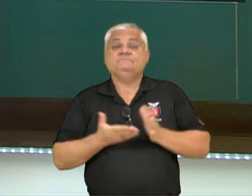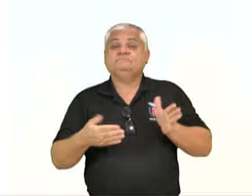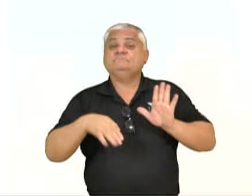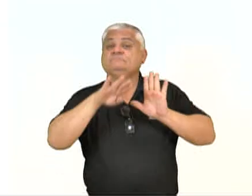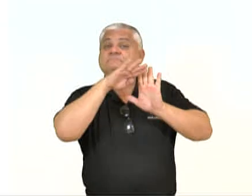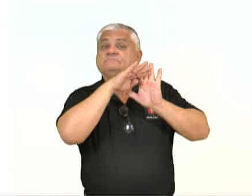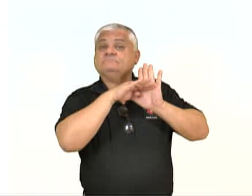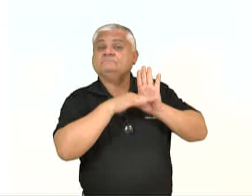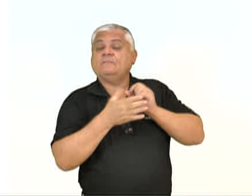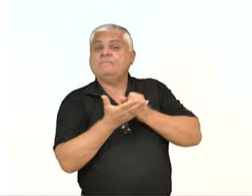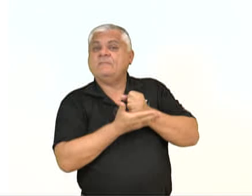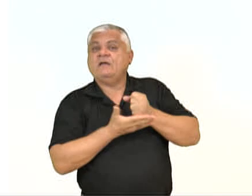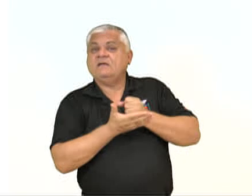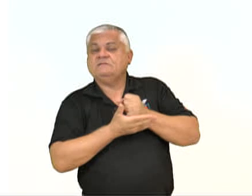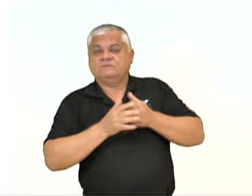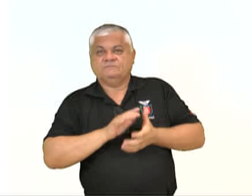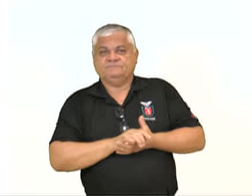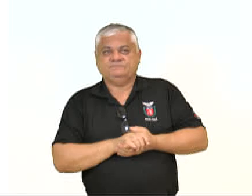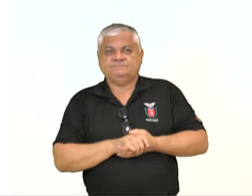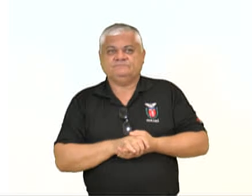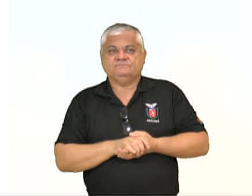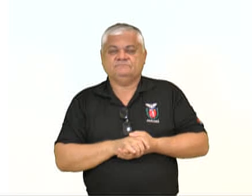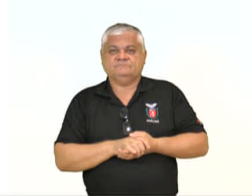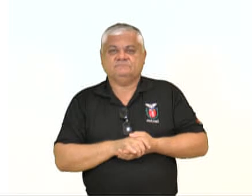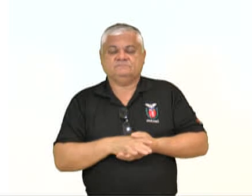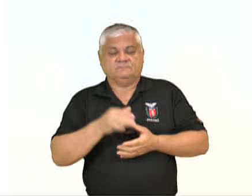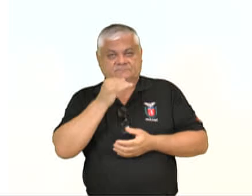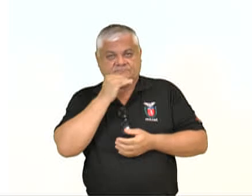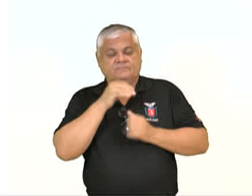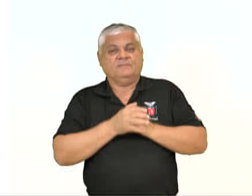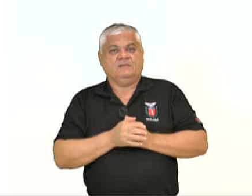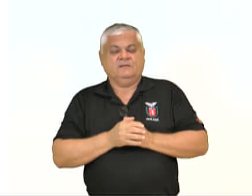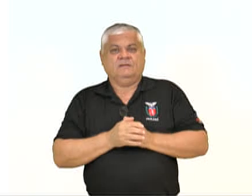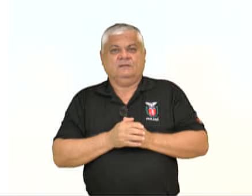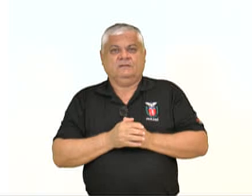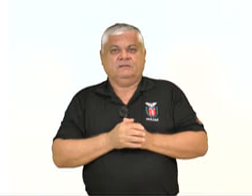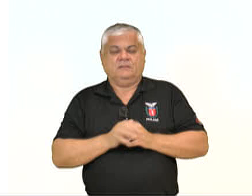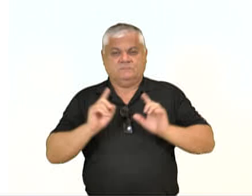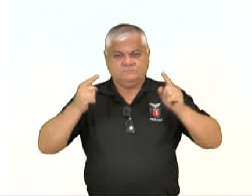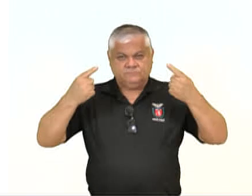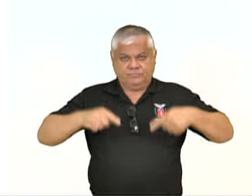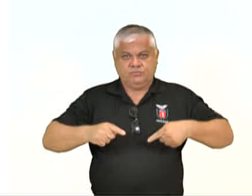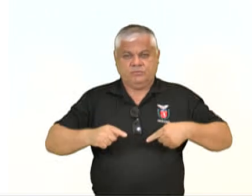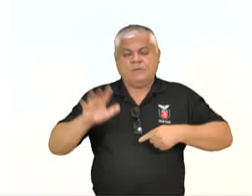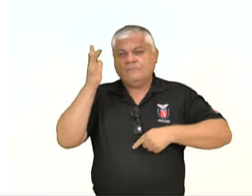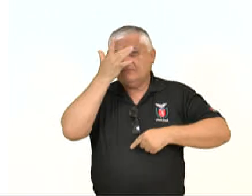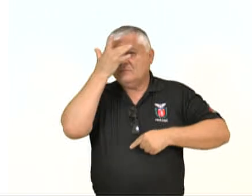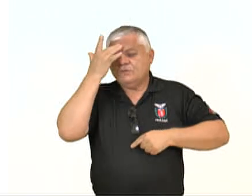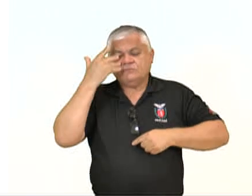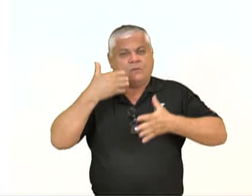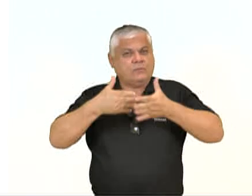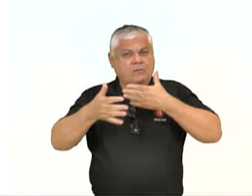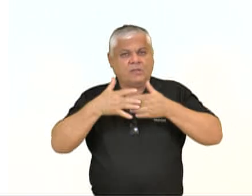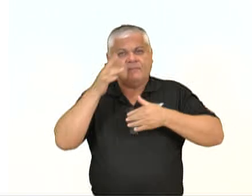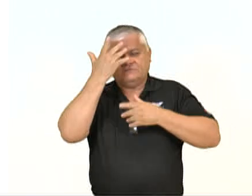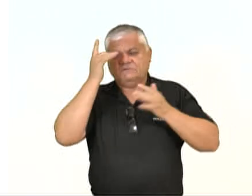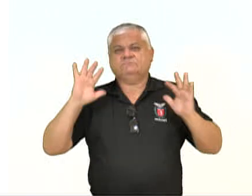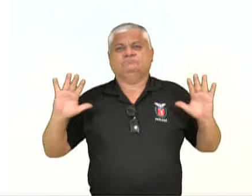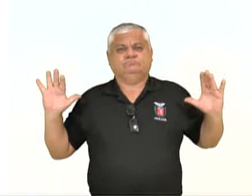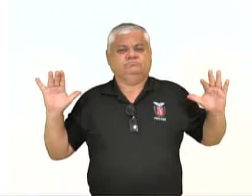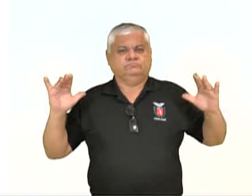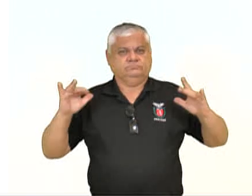Princípios básicos. Para permitir que a prova seja efetivamente aberta a todos, existem sempre